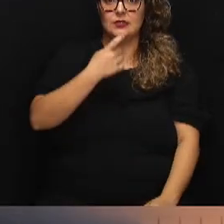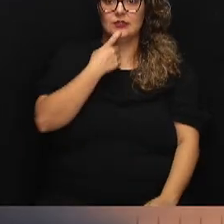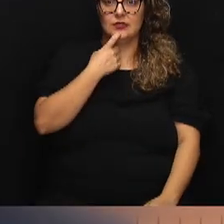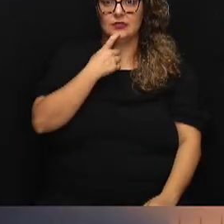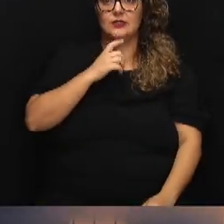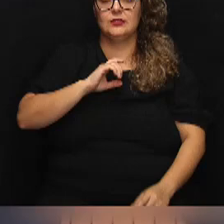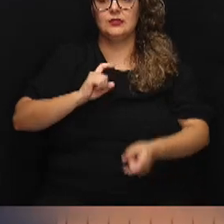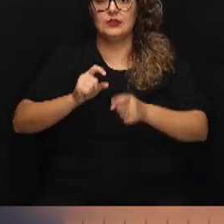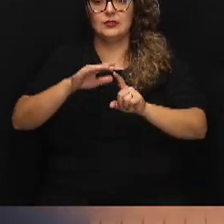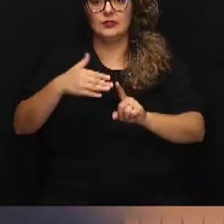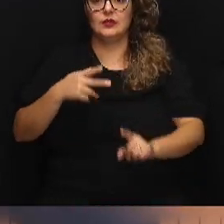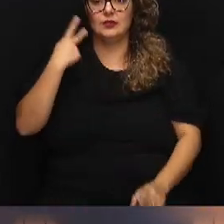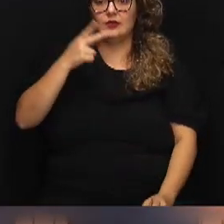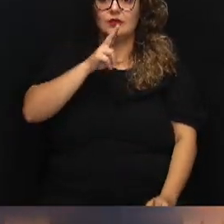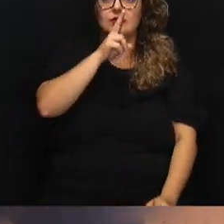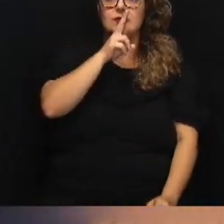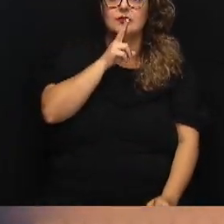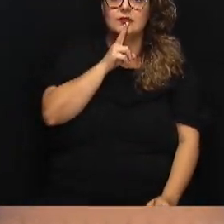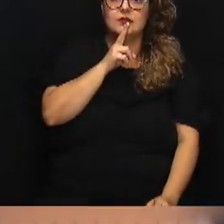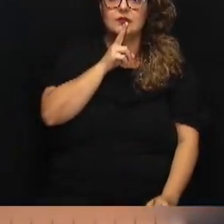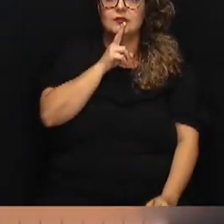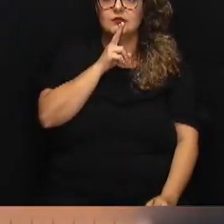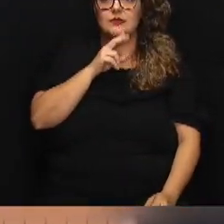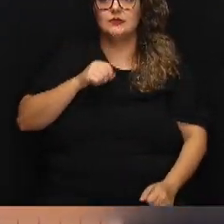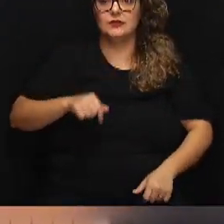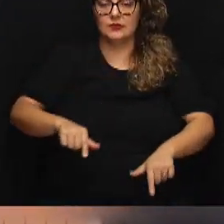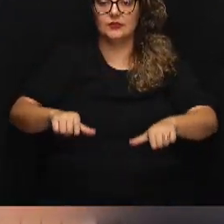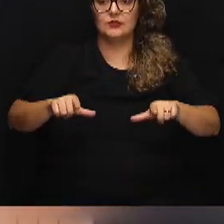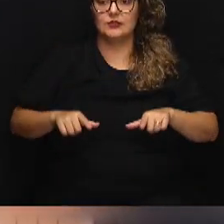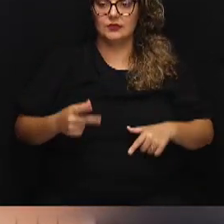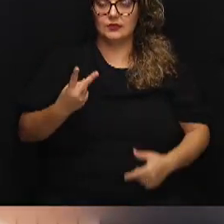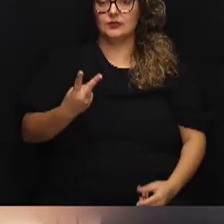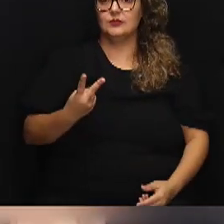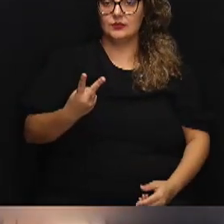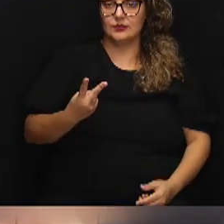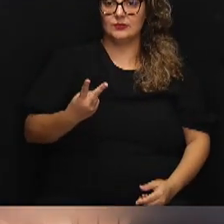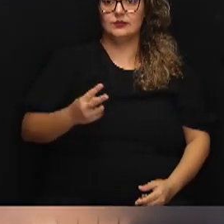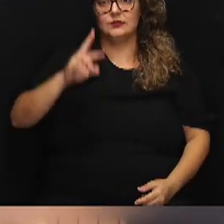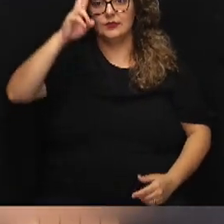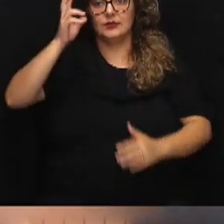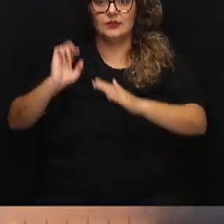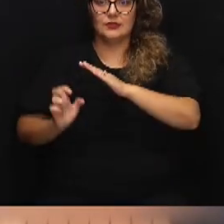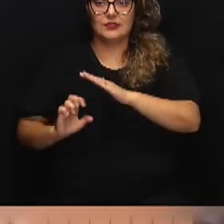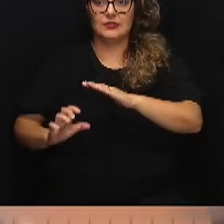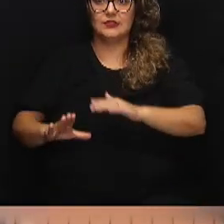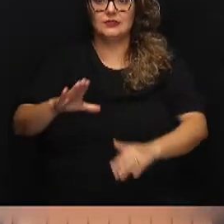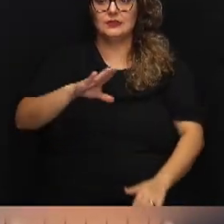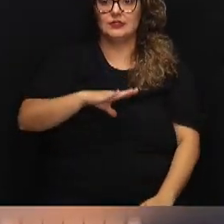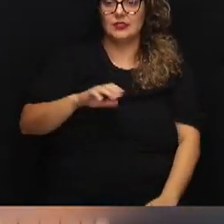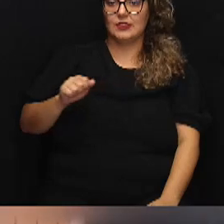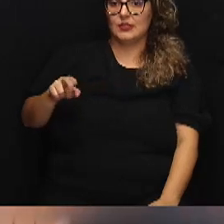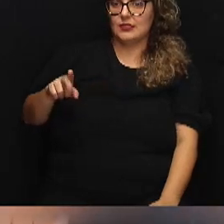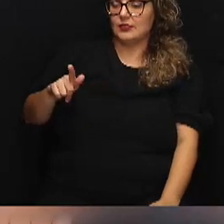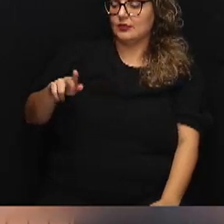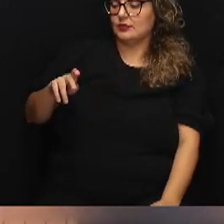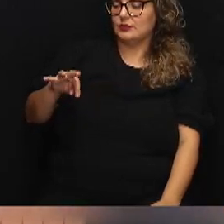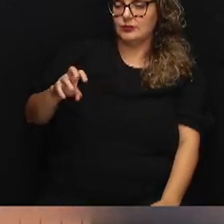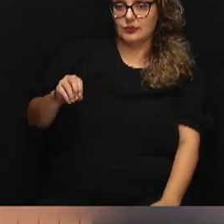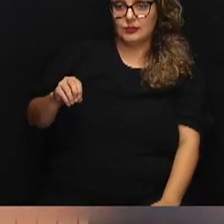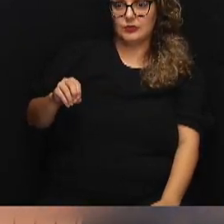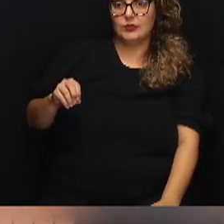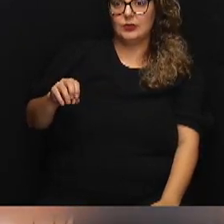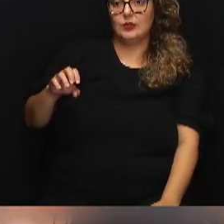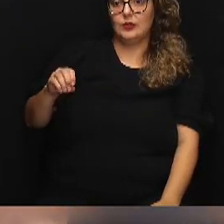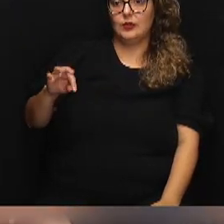cerimônia, o vereador Nelson Osseri entregou 2 diplomas a empresários da cidade. Augusto Pavando Otaviano recebeu